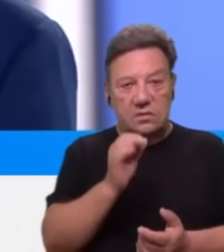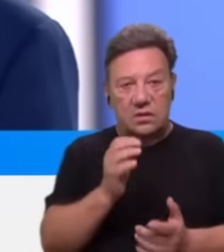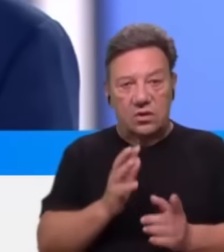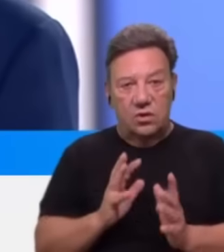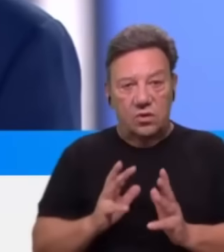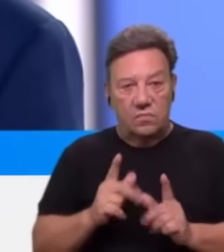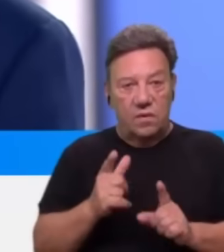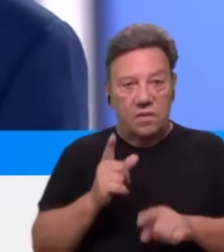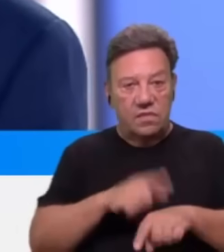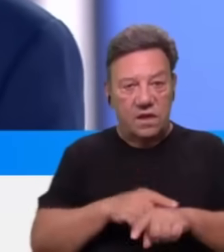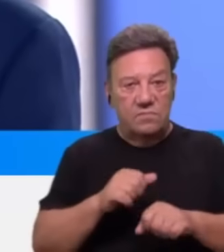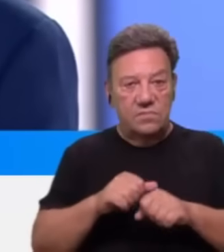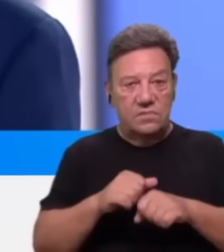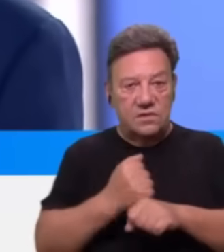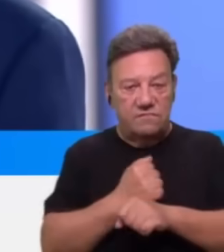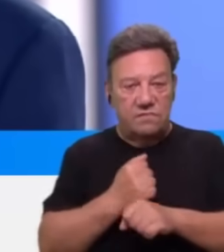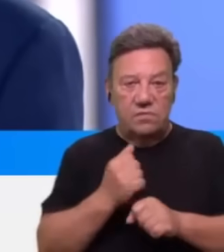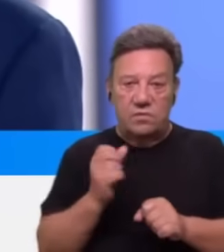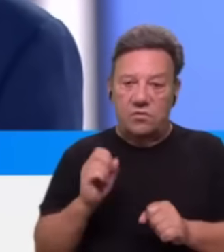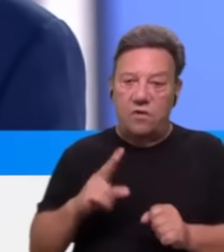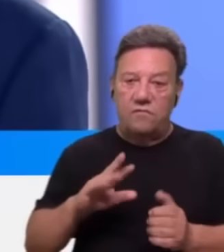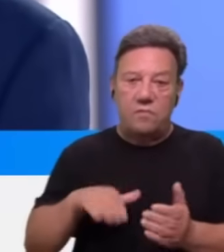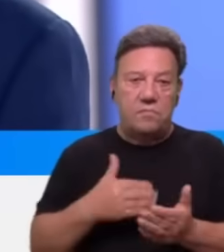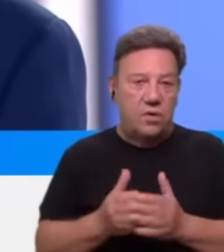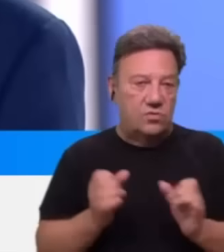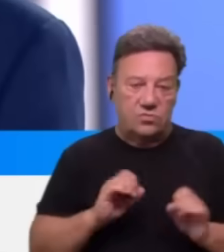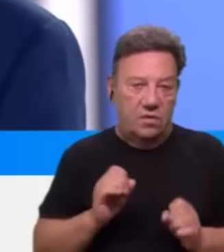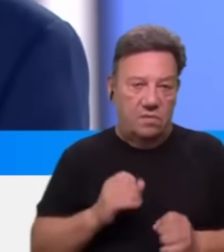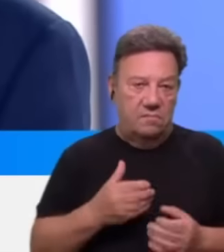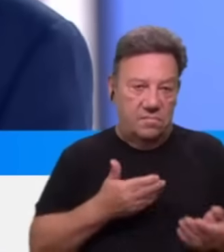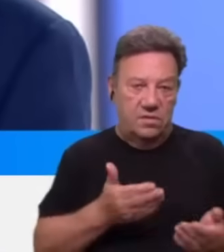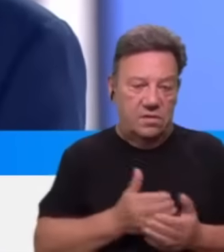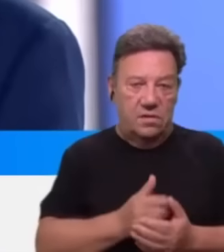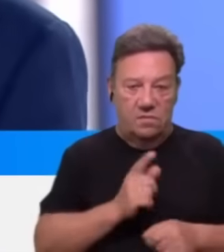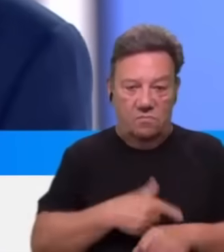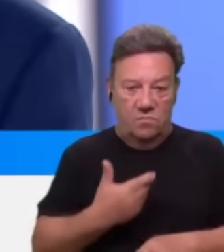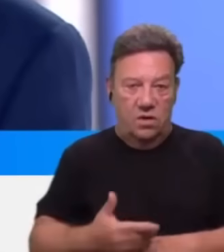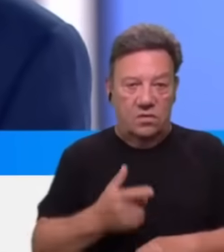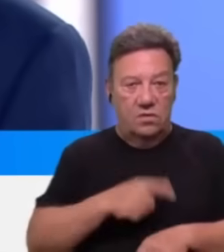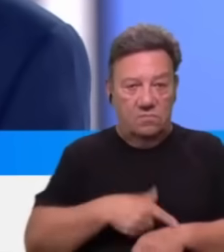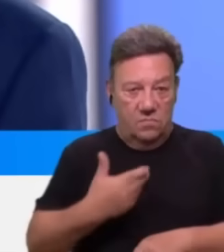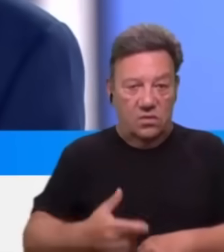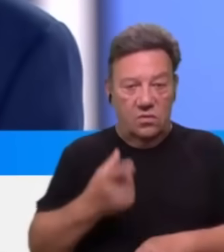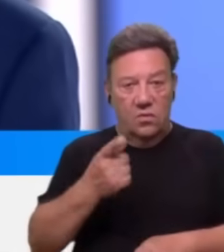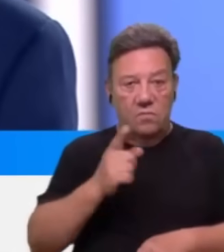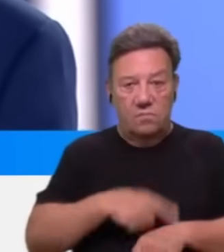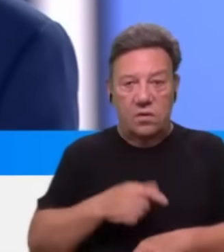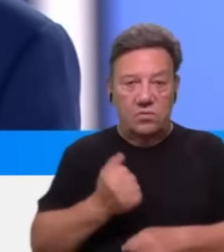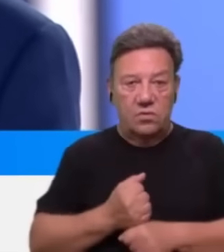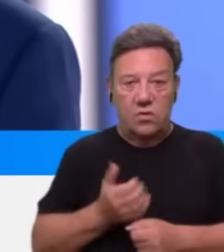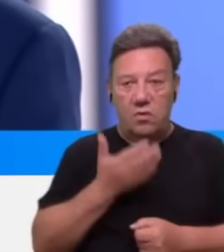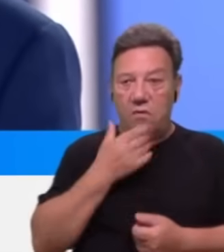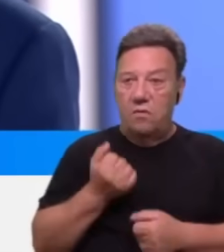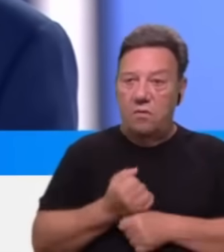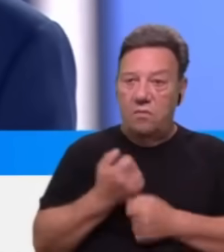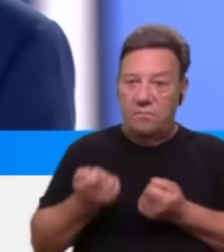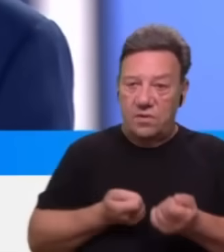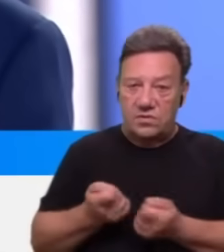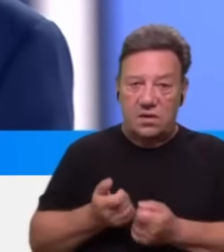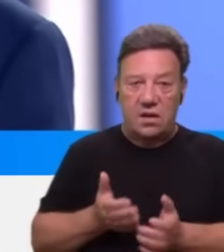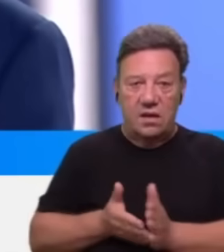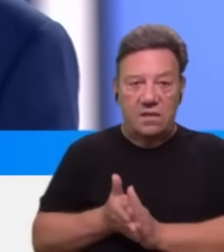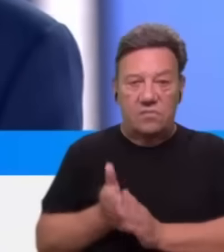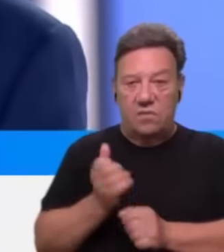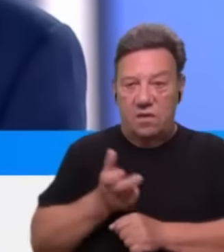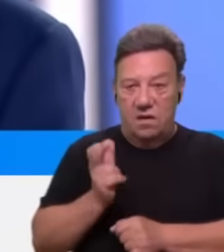tempo de serviço não temos nova proposta para apresentar neste momento neste momento é o momento do operacionalizar o acelerador